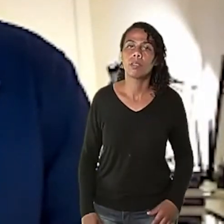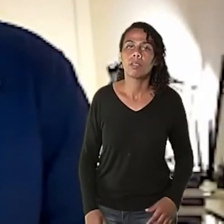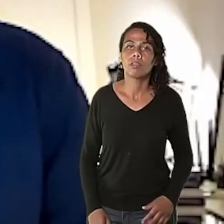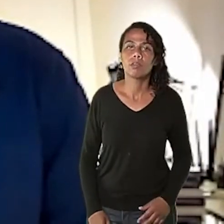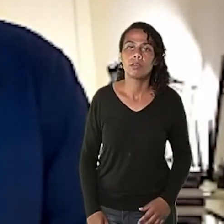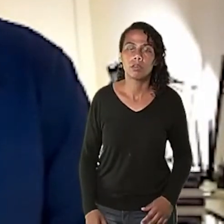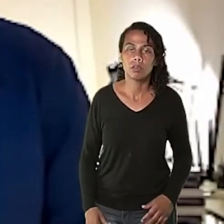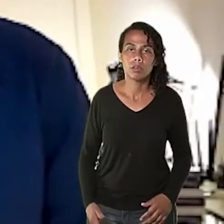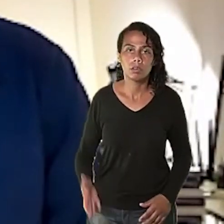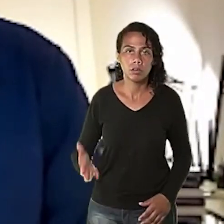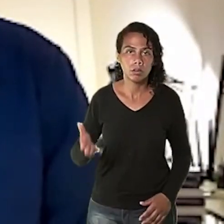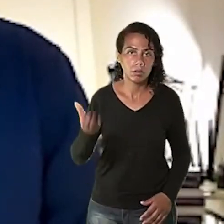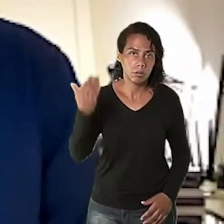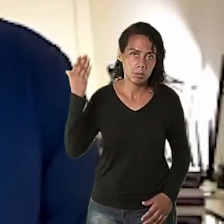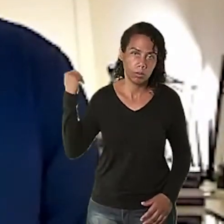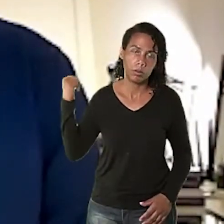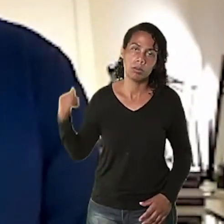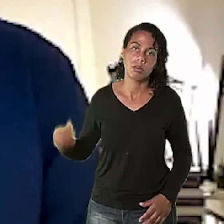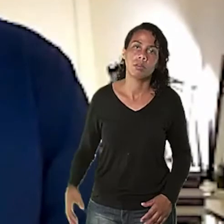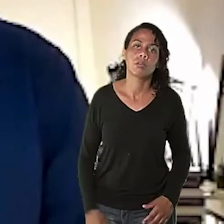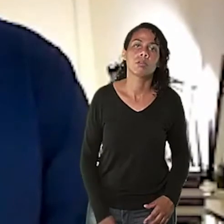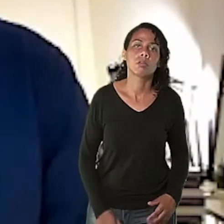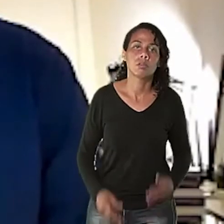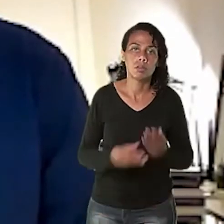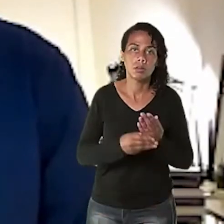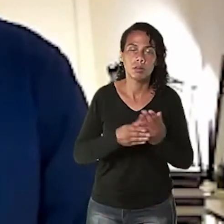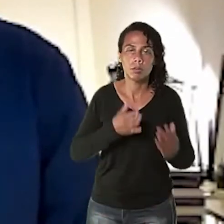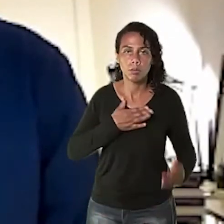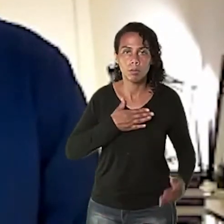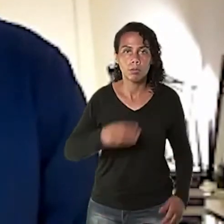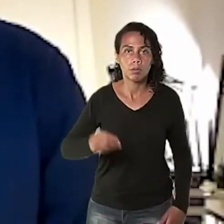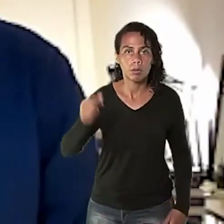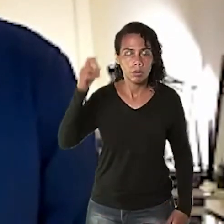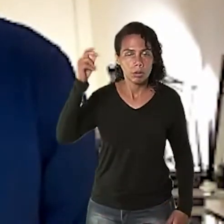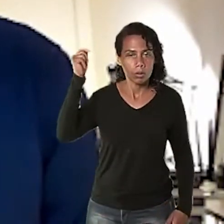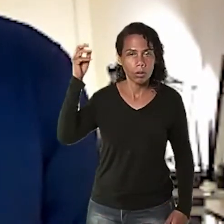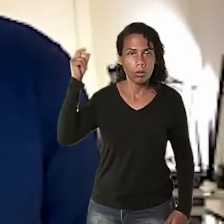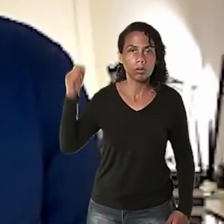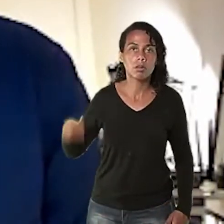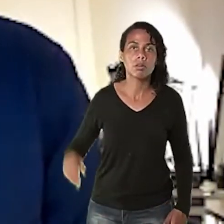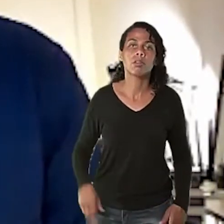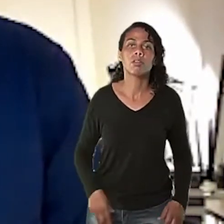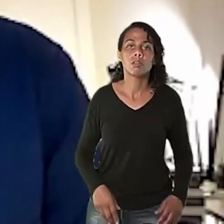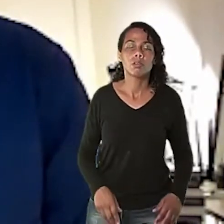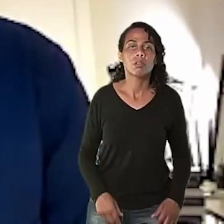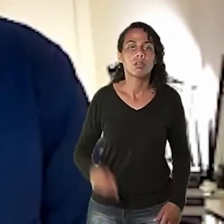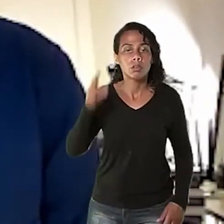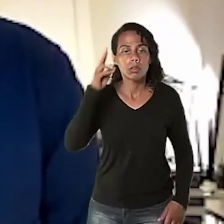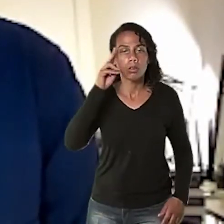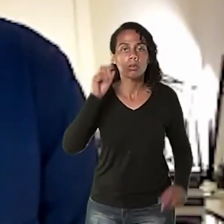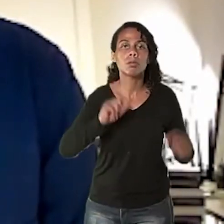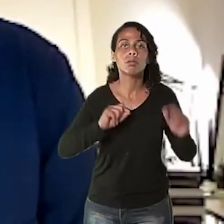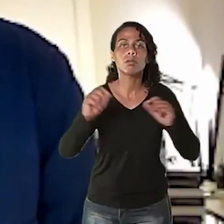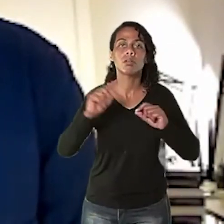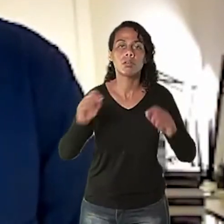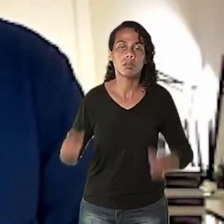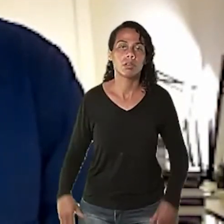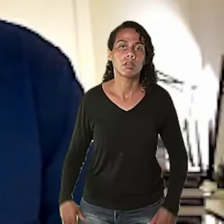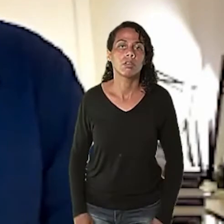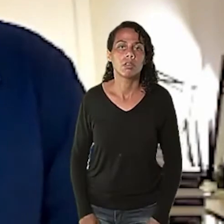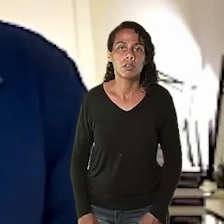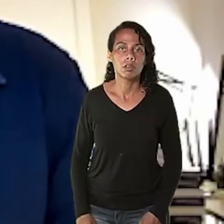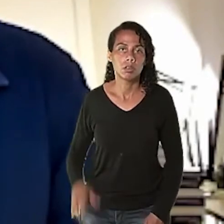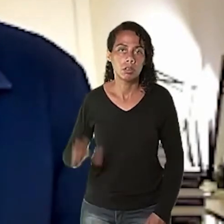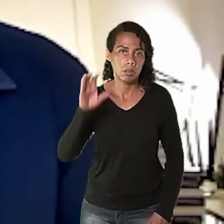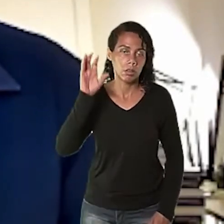passavam no Rio. Ali era um momento que eu estava muito imbuído do espírito de ser um cronista, seguindo essa tradição